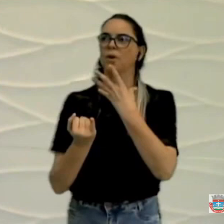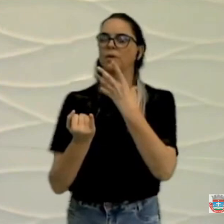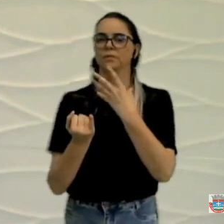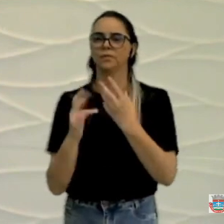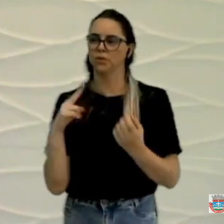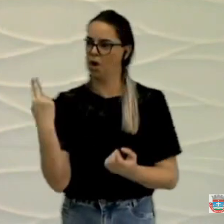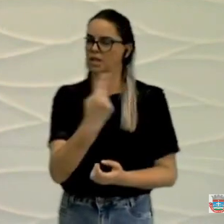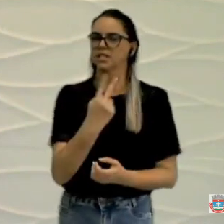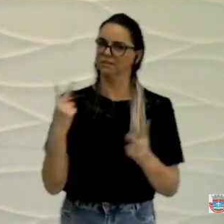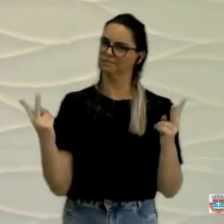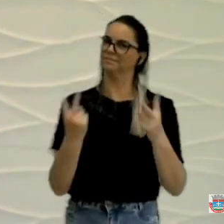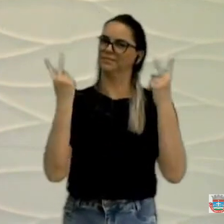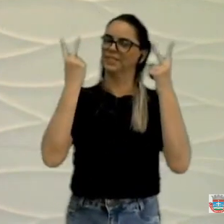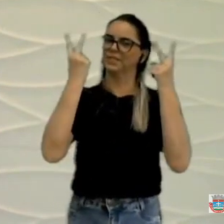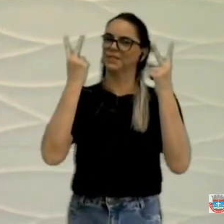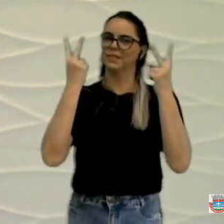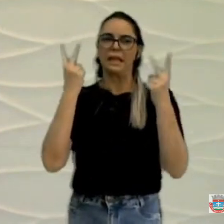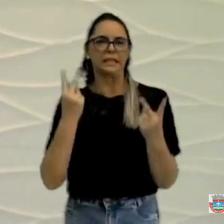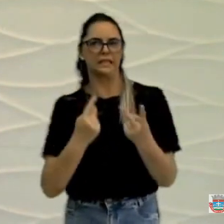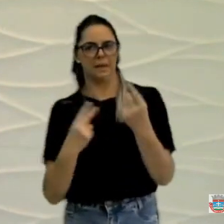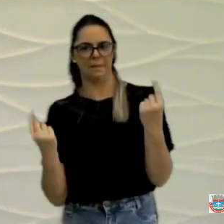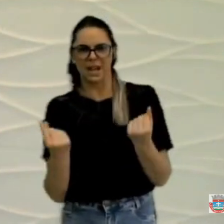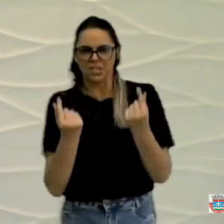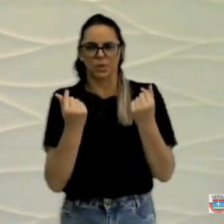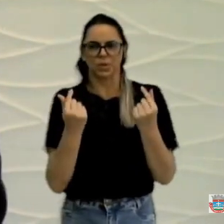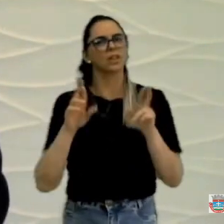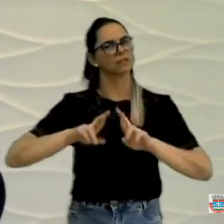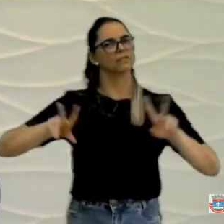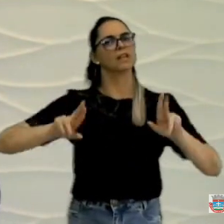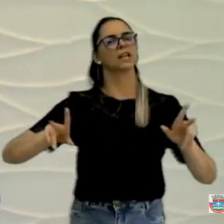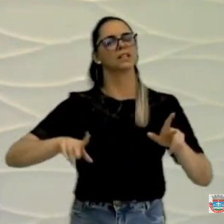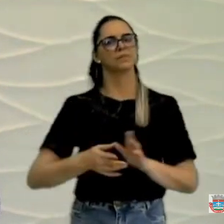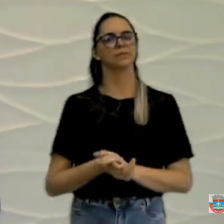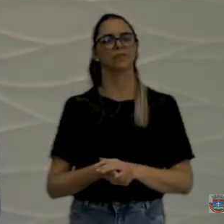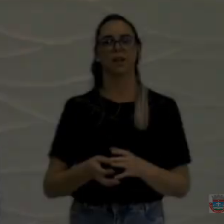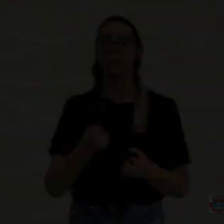gente ter valor e a gente não ter preço. Muito obrigado a todos. Tenham todos um bom dia.